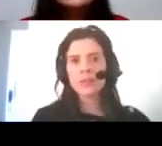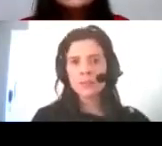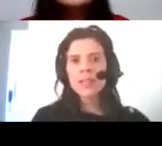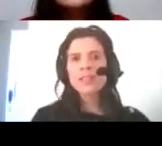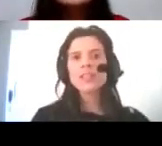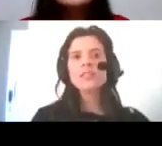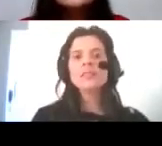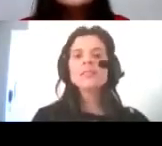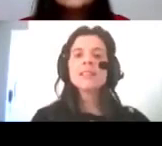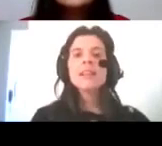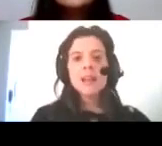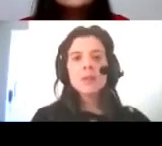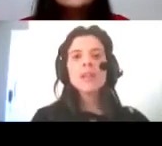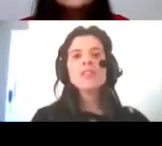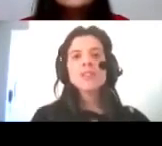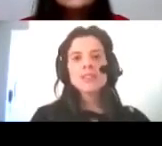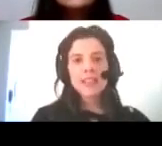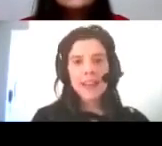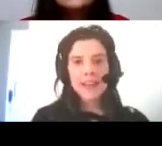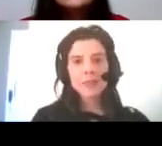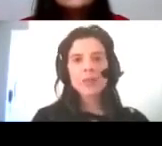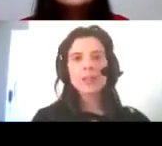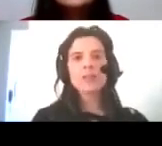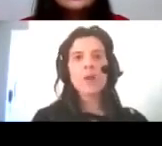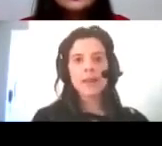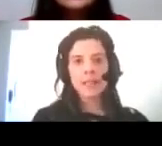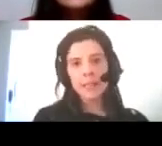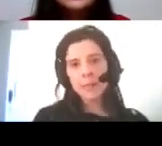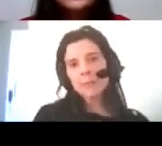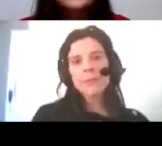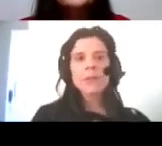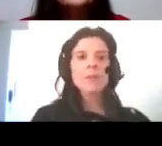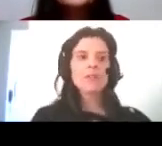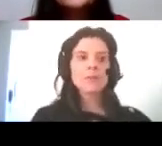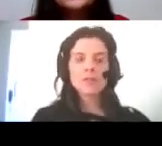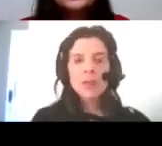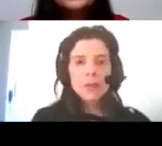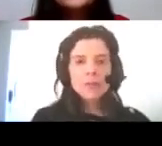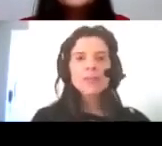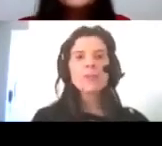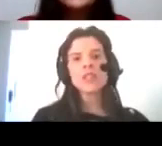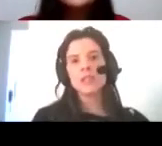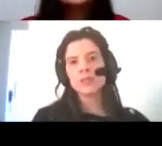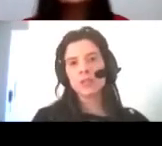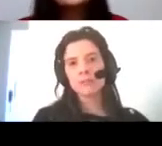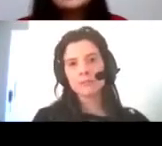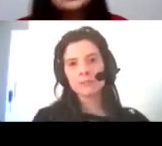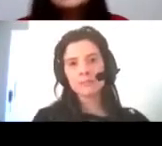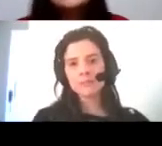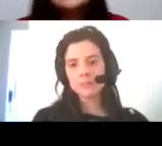servidor. Então a gente precisa, assim, realmente ser ético com a equipe, com as pessoas, mas com a